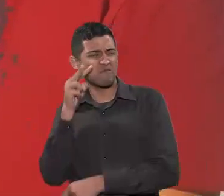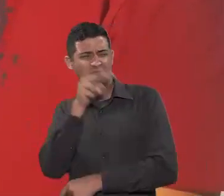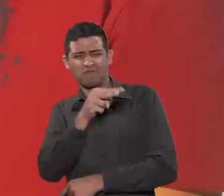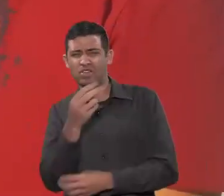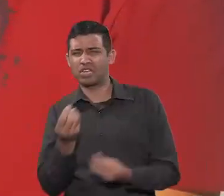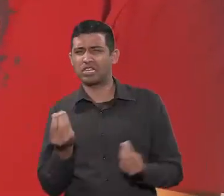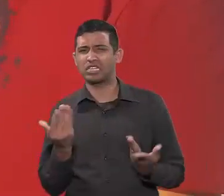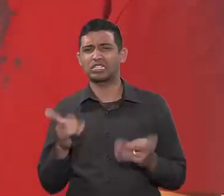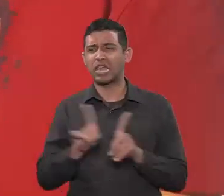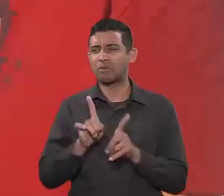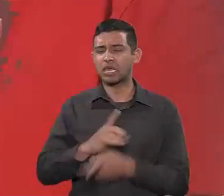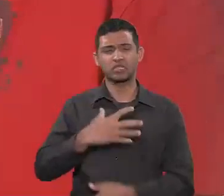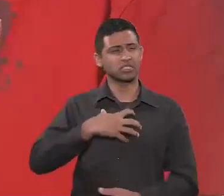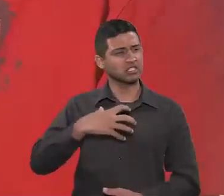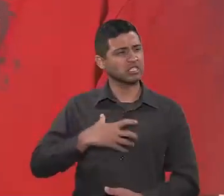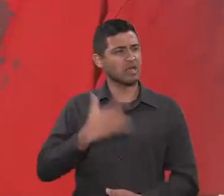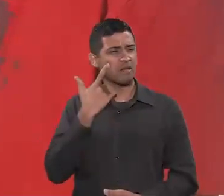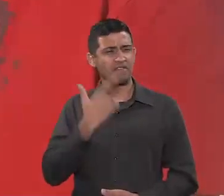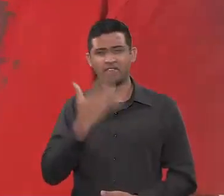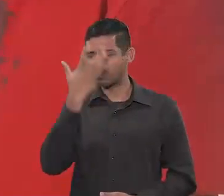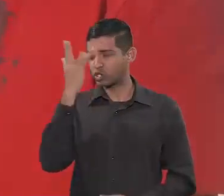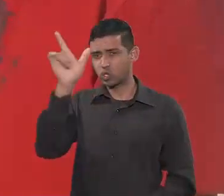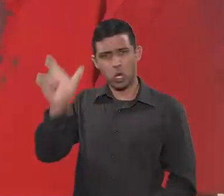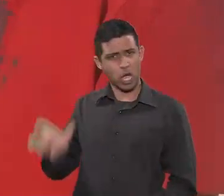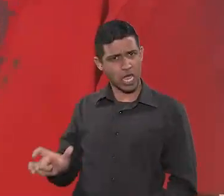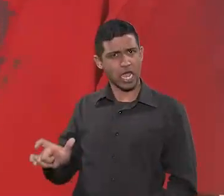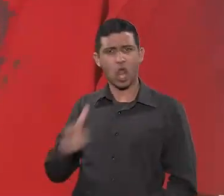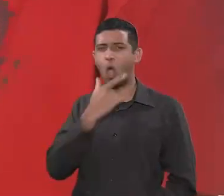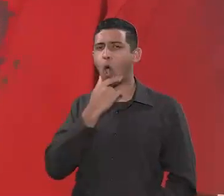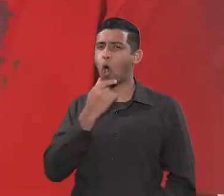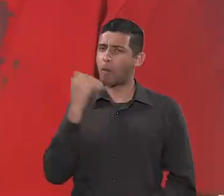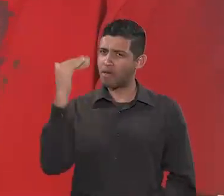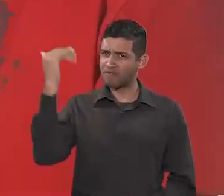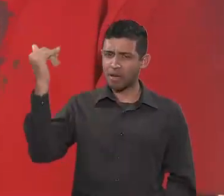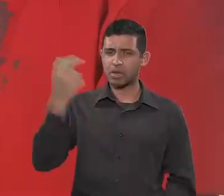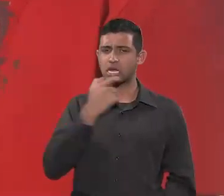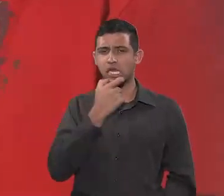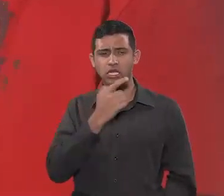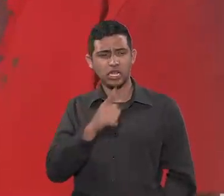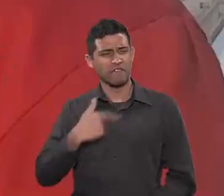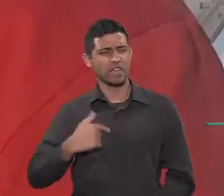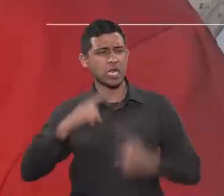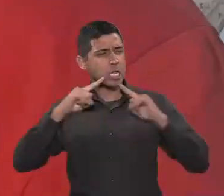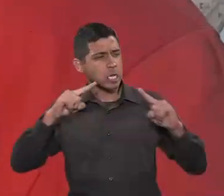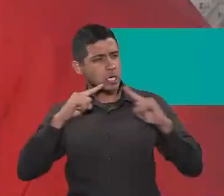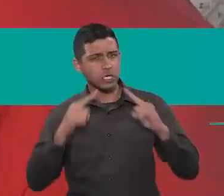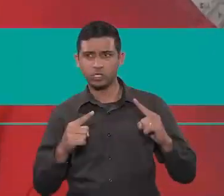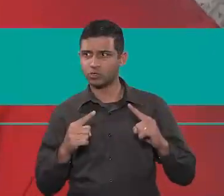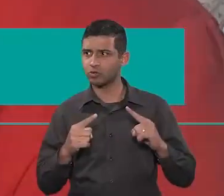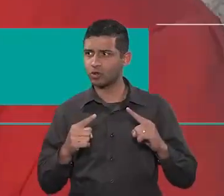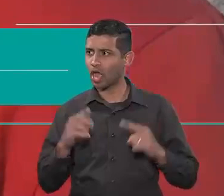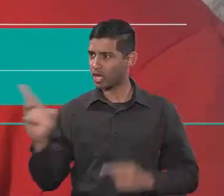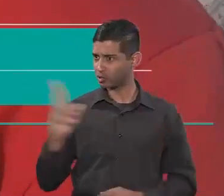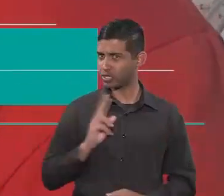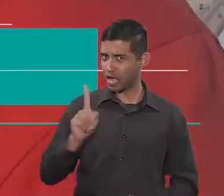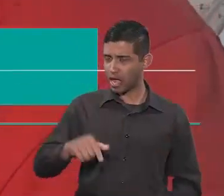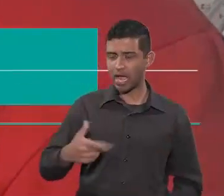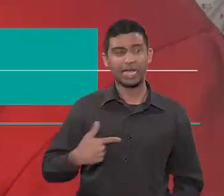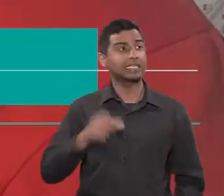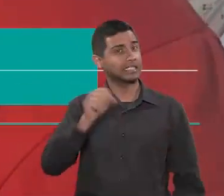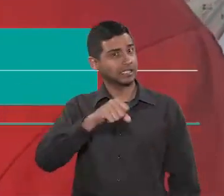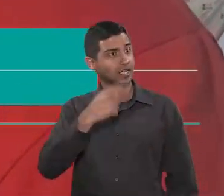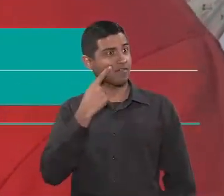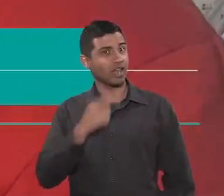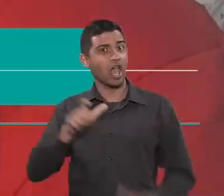e a sensibilidade de um crítico de ópera em inglês é que resultou nisso tudo. Sim, foi em Londres,